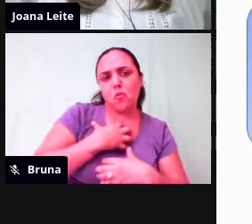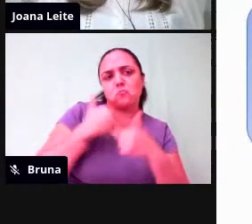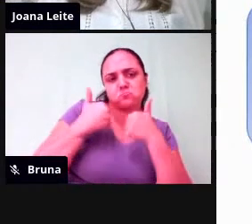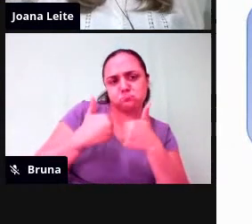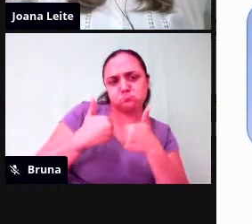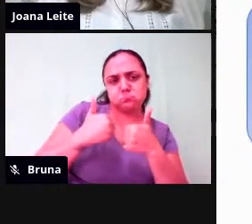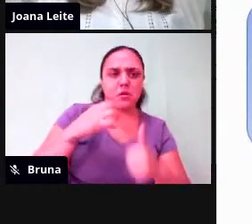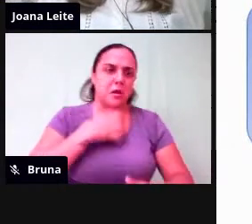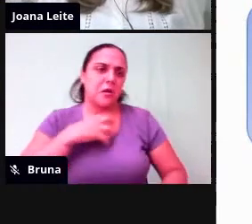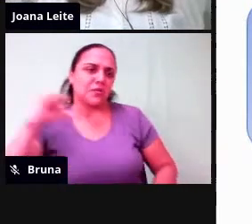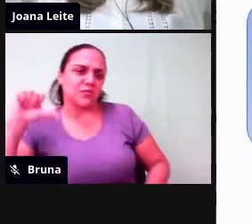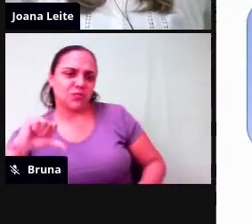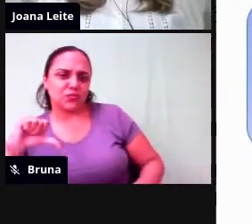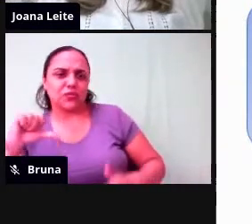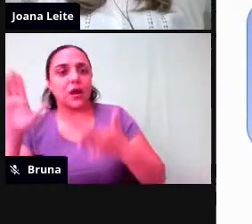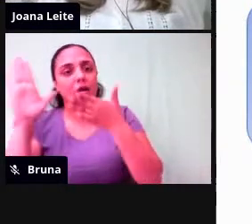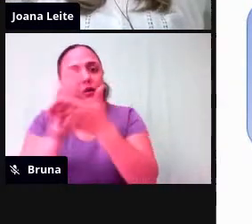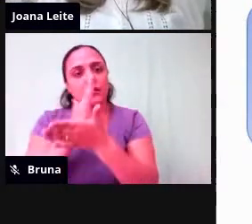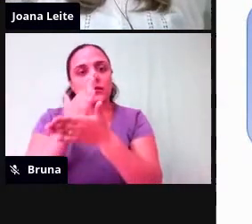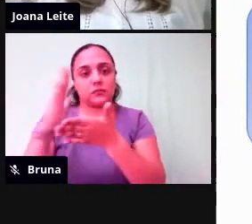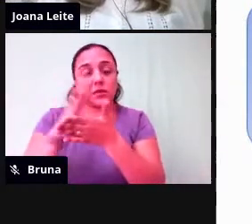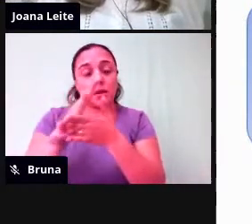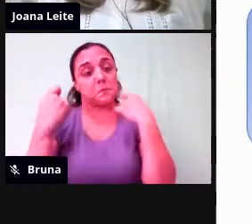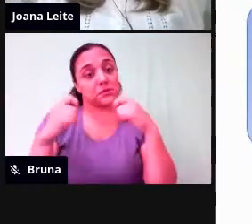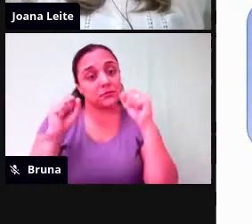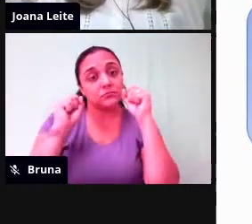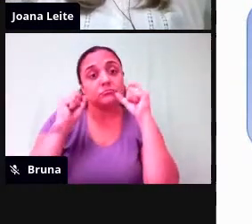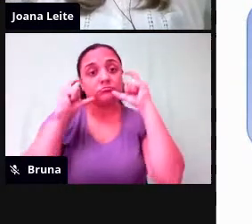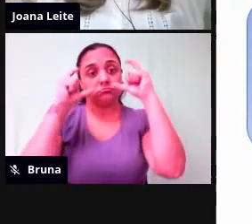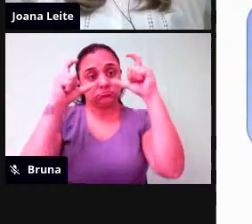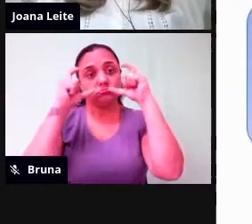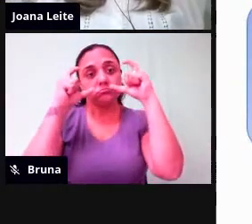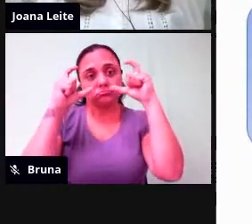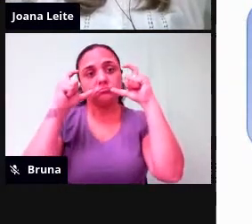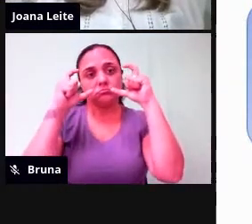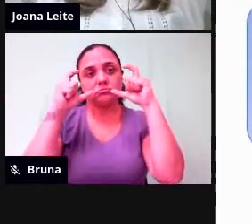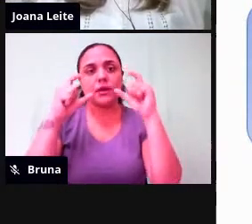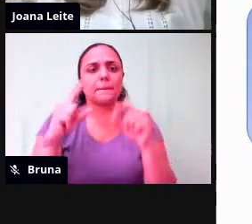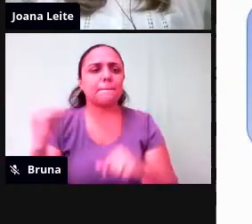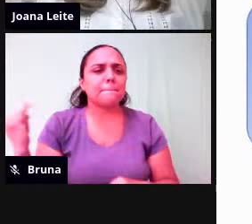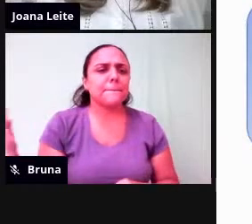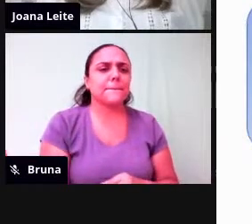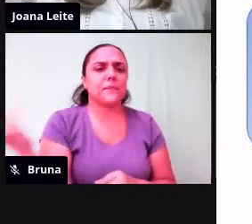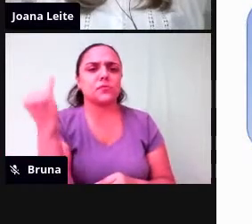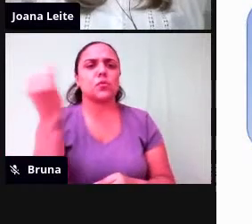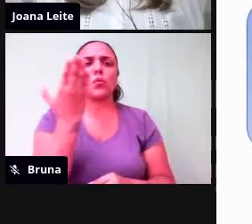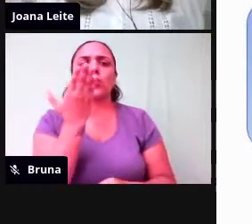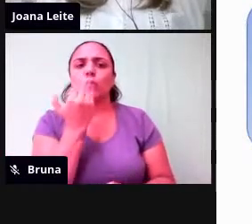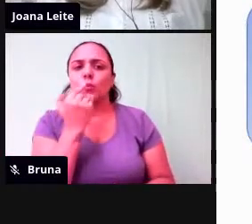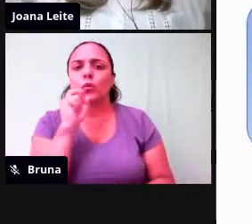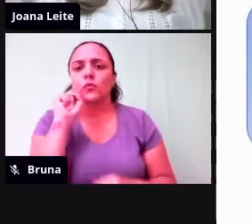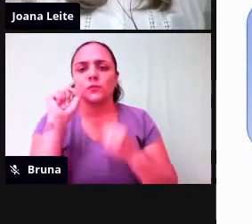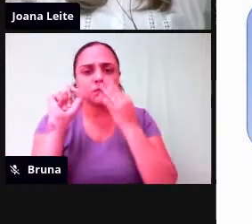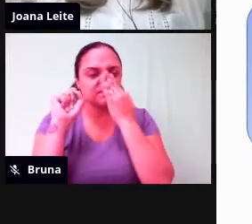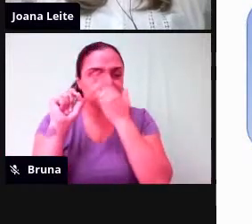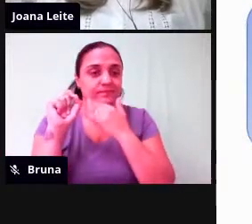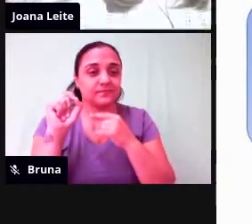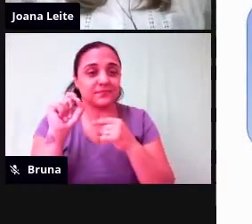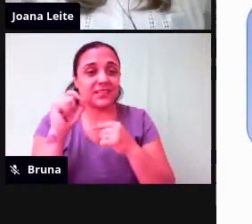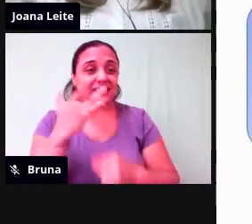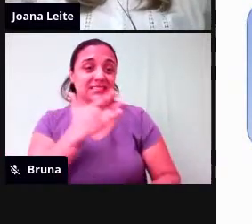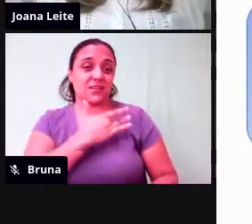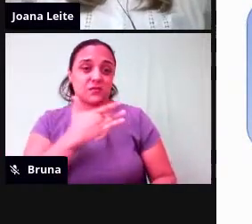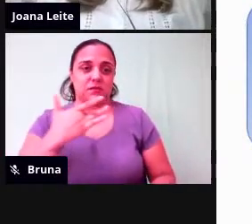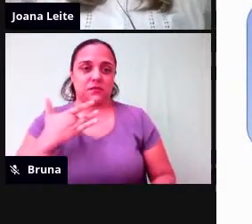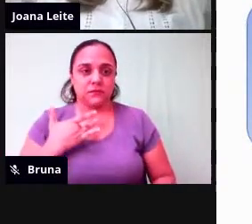alimentos ela não vai tolerar muito bem. E a gente vai fazendo essa observação. Mas é importante que esses alimentos voltem, como eu disse, porque são alimentos